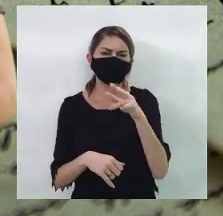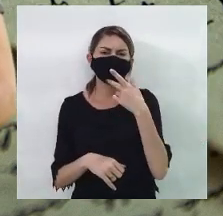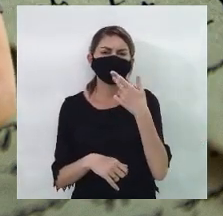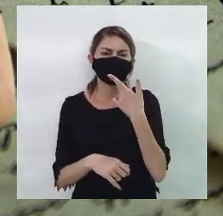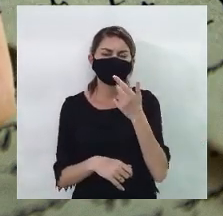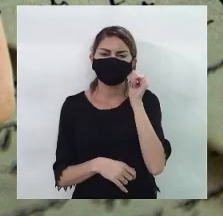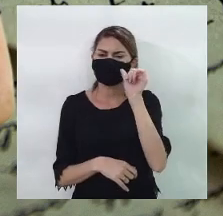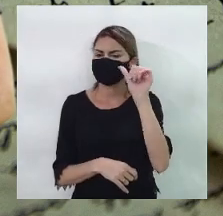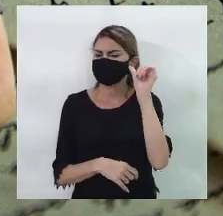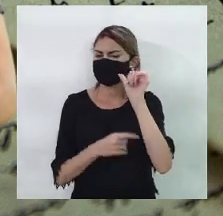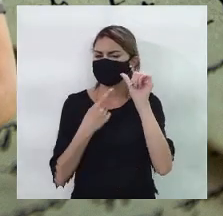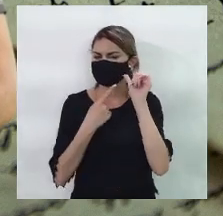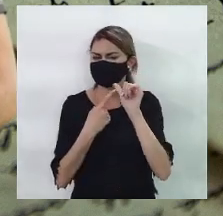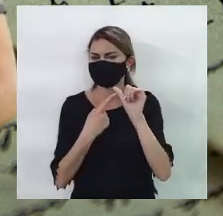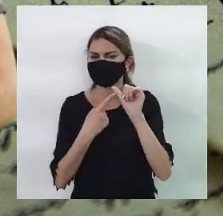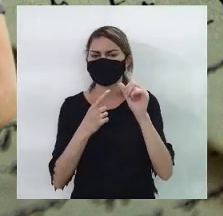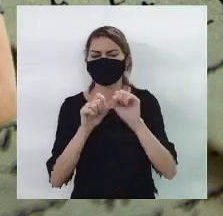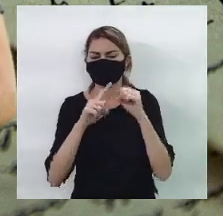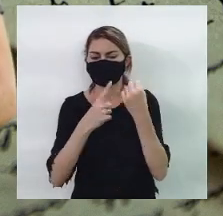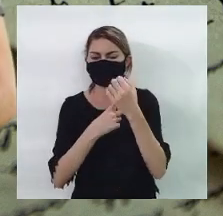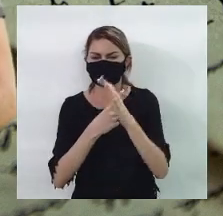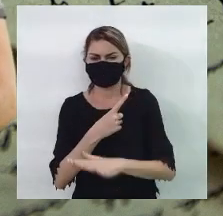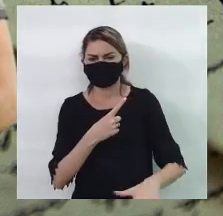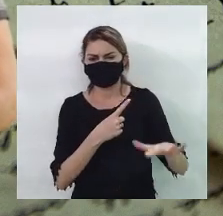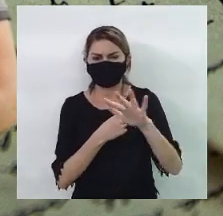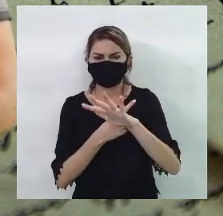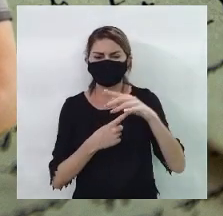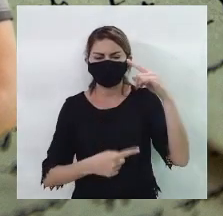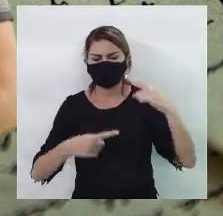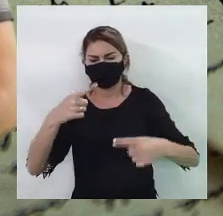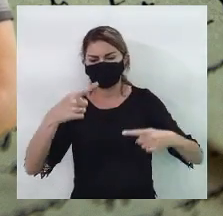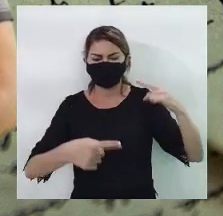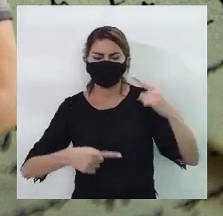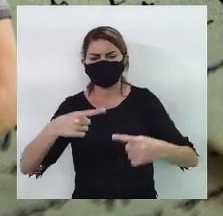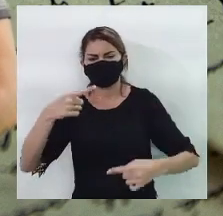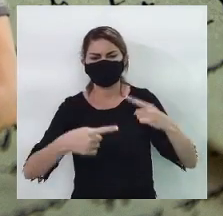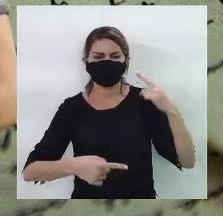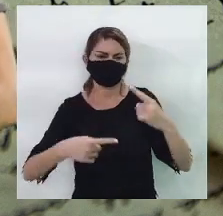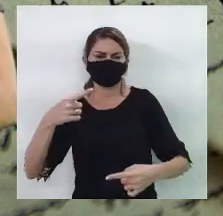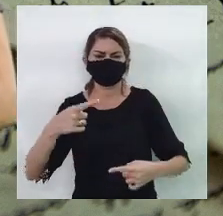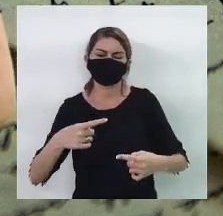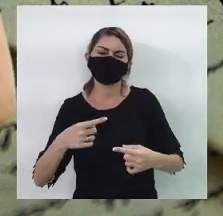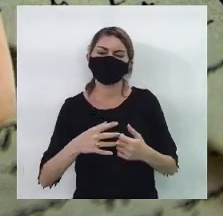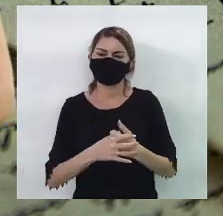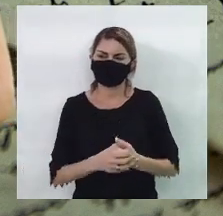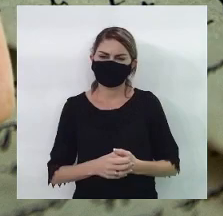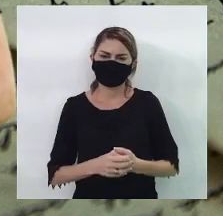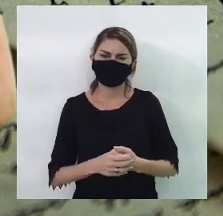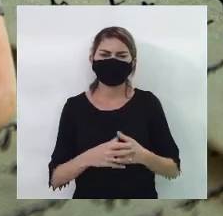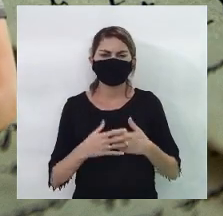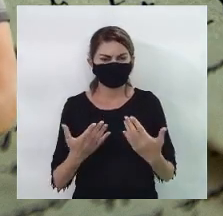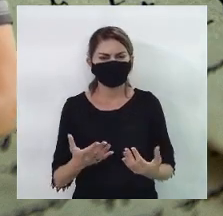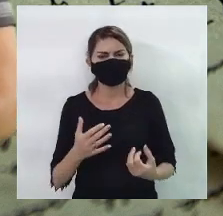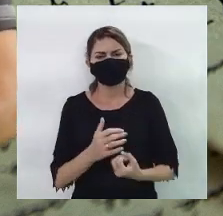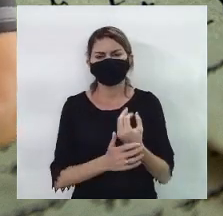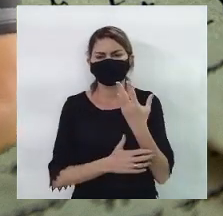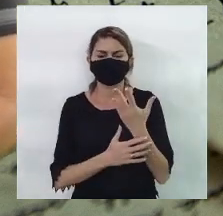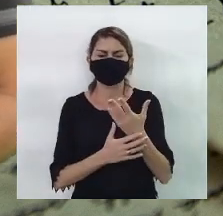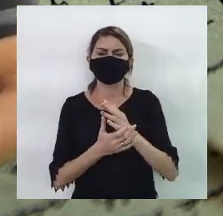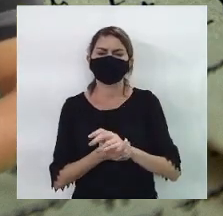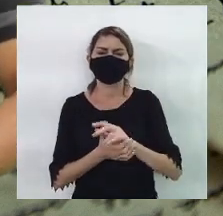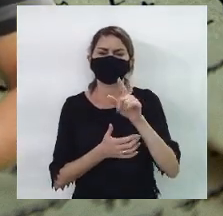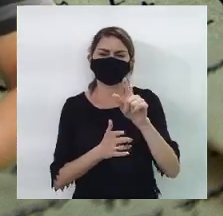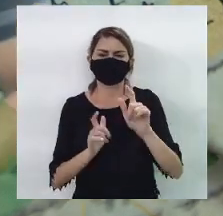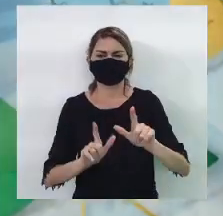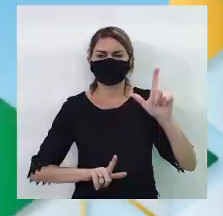questão da mulher, na sociedade, desses conflitos, né? Isso, o conflito espiritual e existencial. Aqui